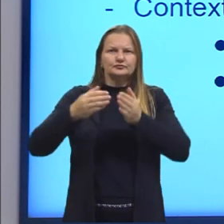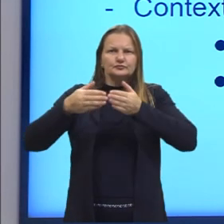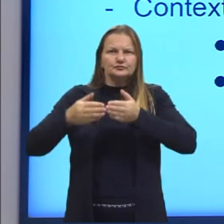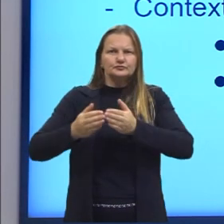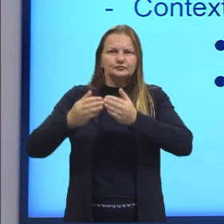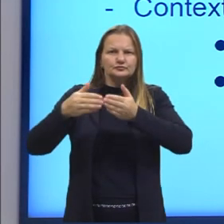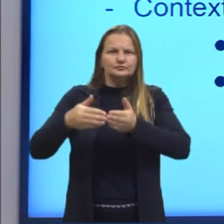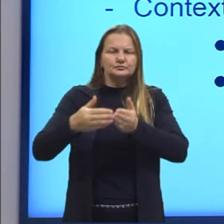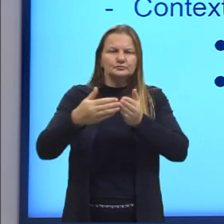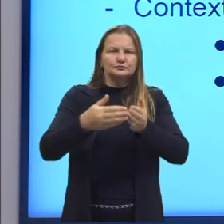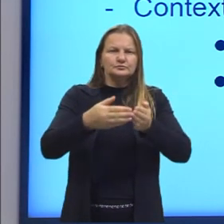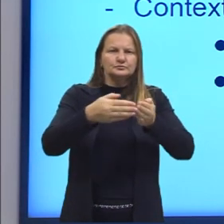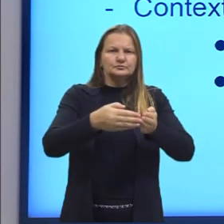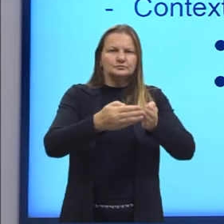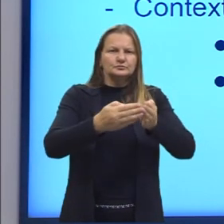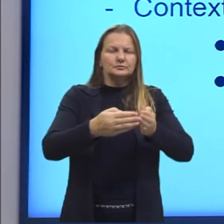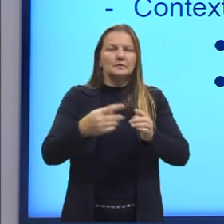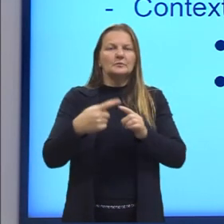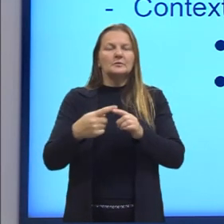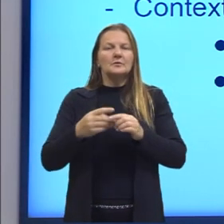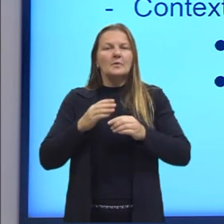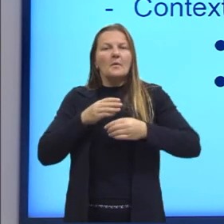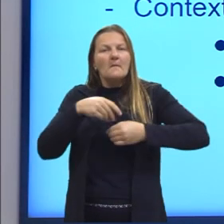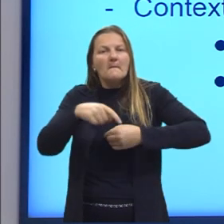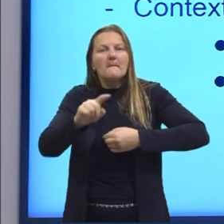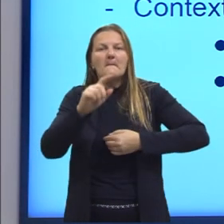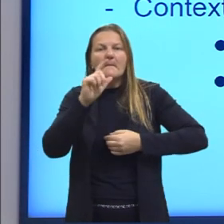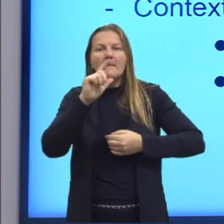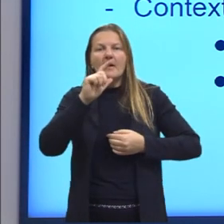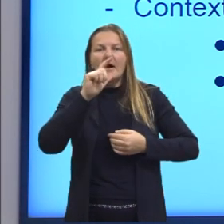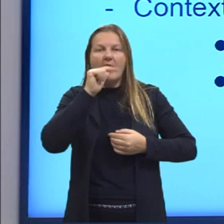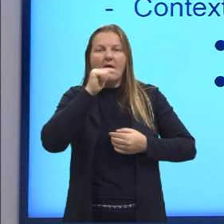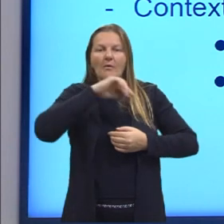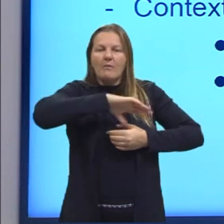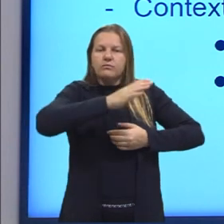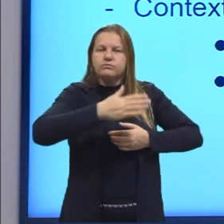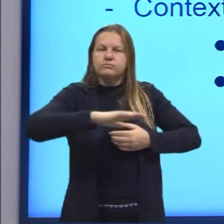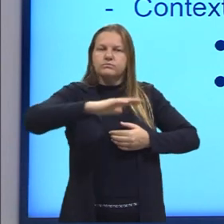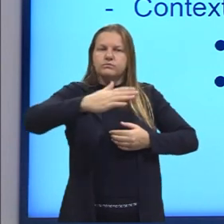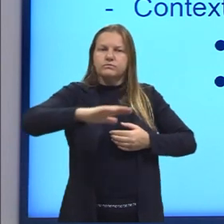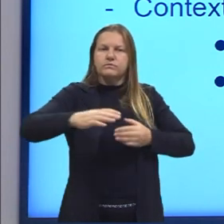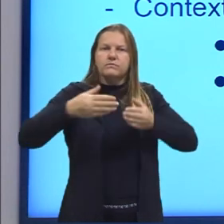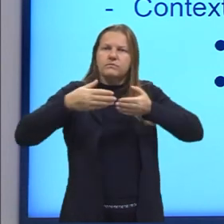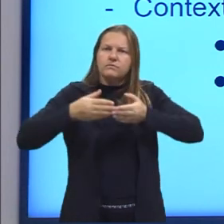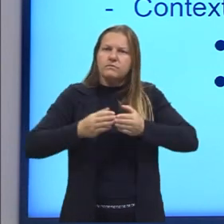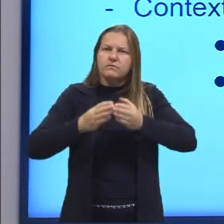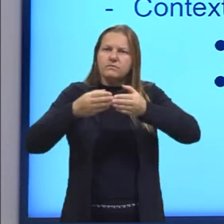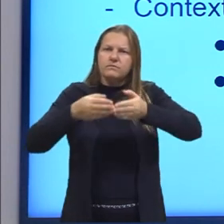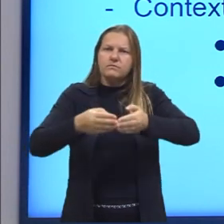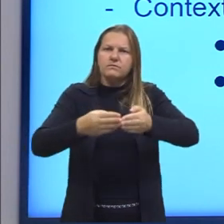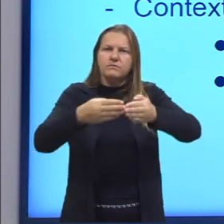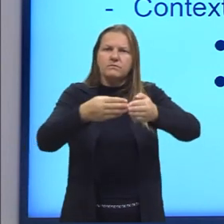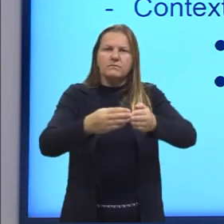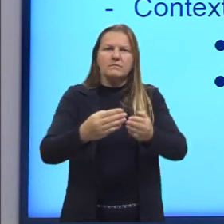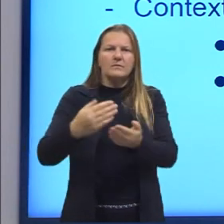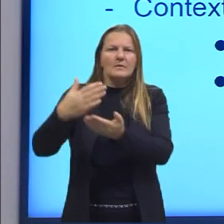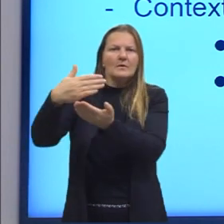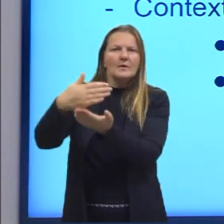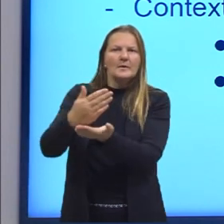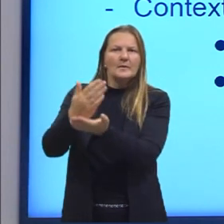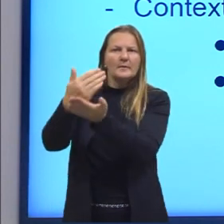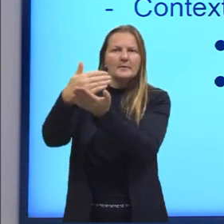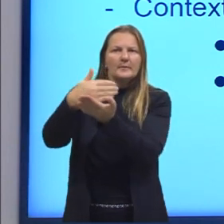indo de realizar né indo para o mar partindo para viagem eles estavam indo para onde né esses barcos eles